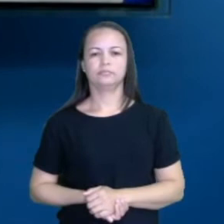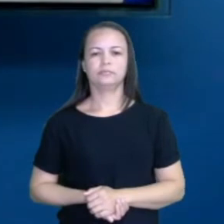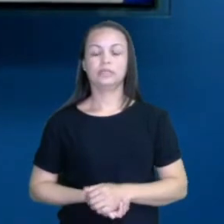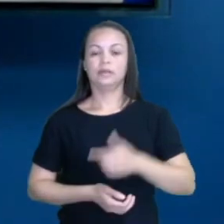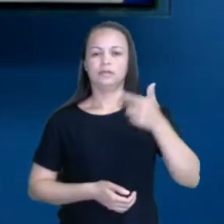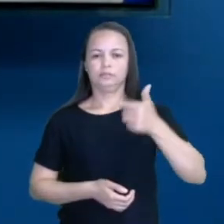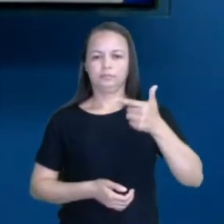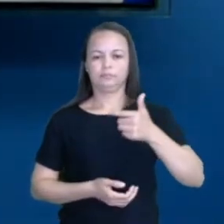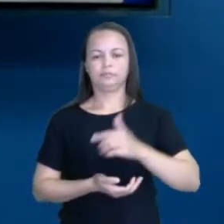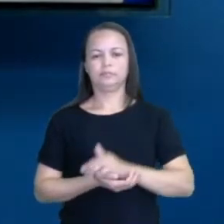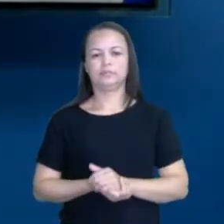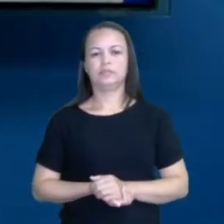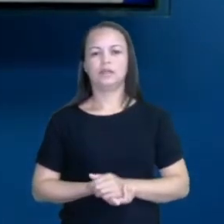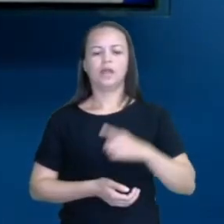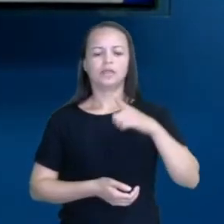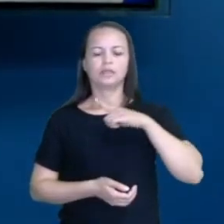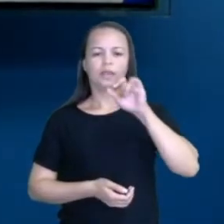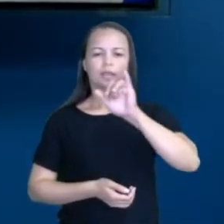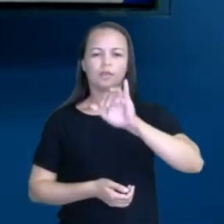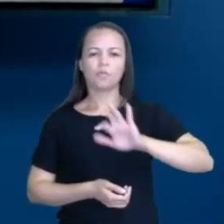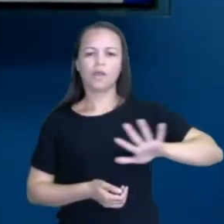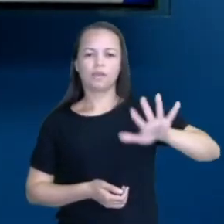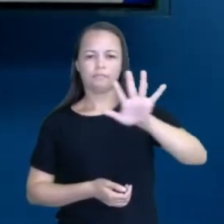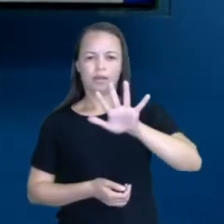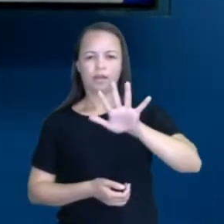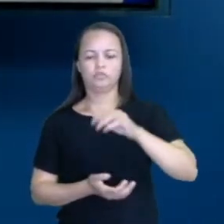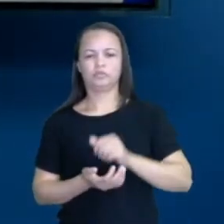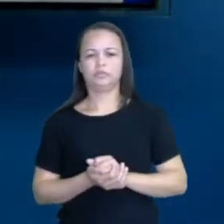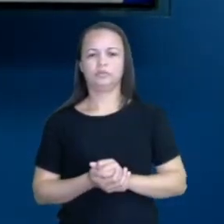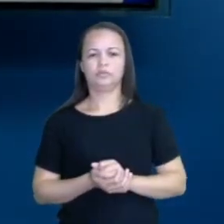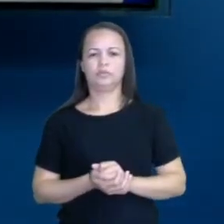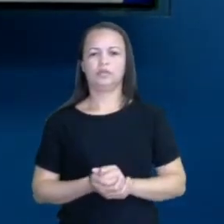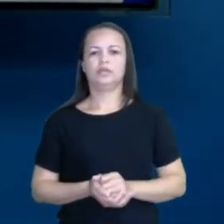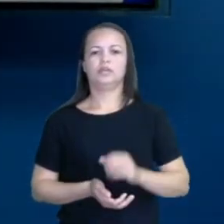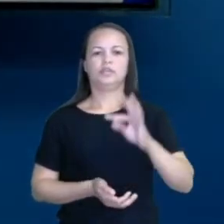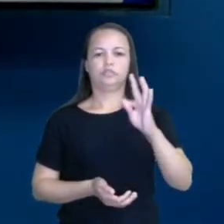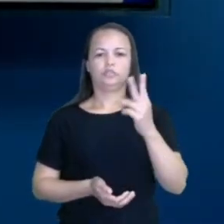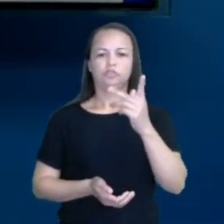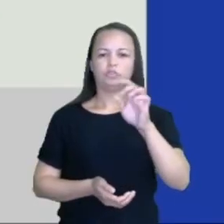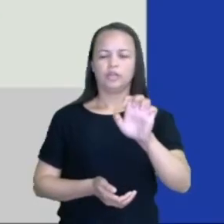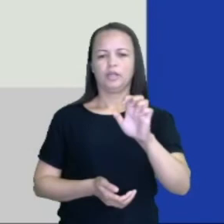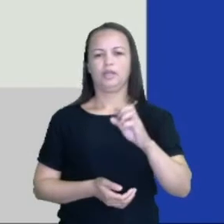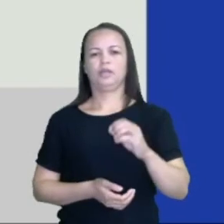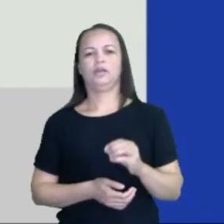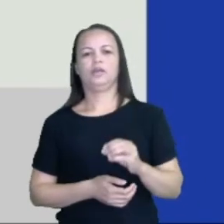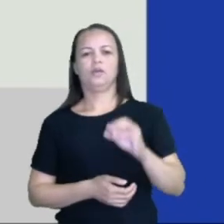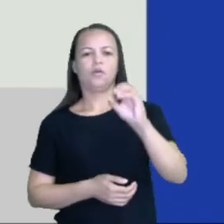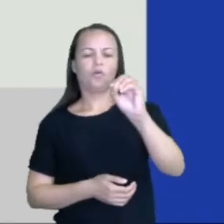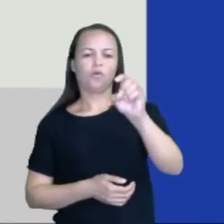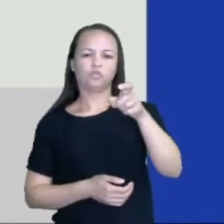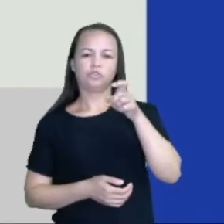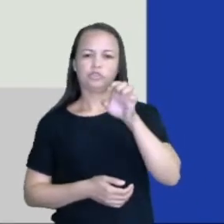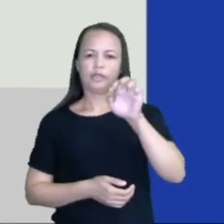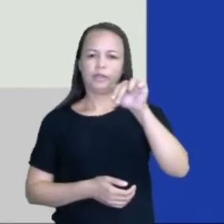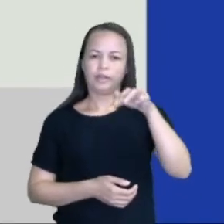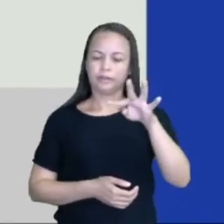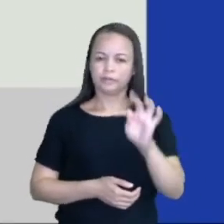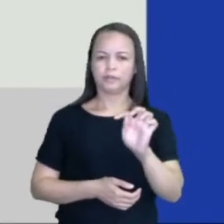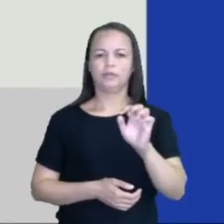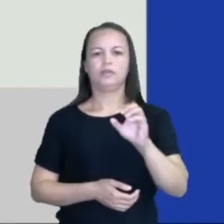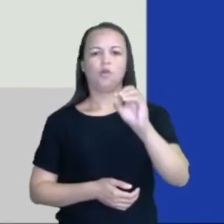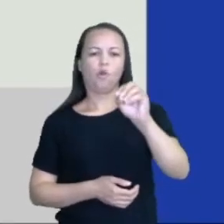Questão 2. Tem uma imagem, aí, tchê, oxente, sou, oxe,